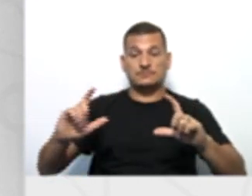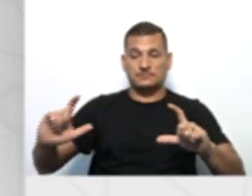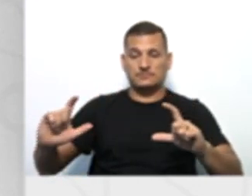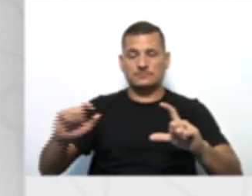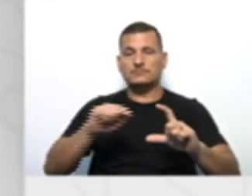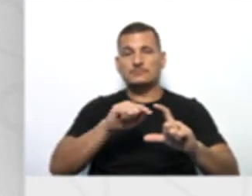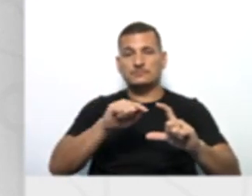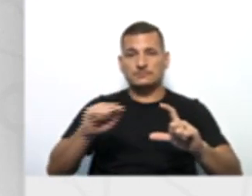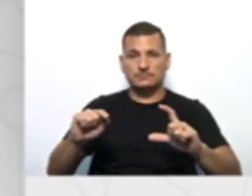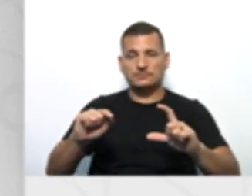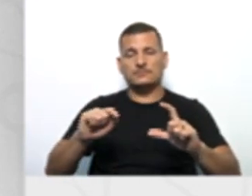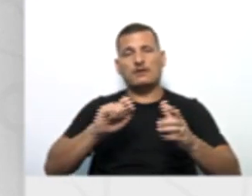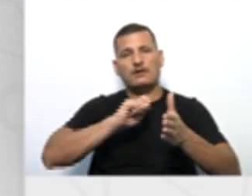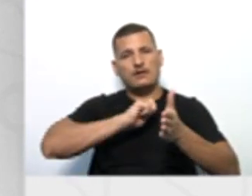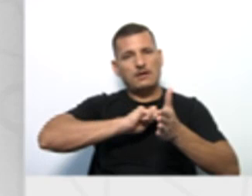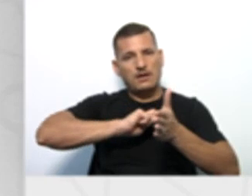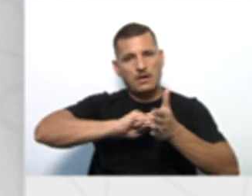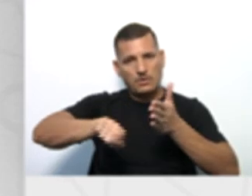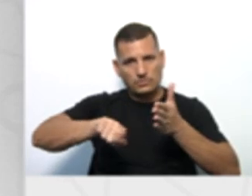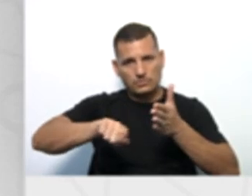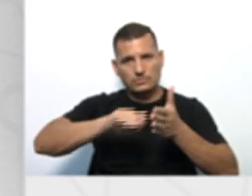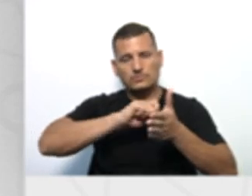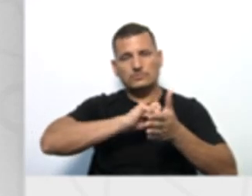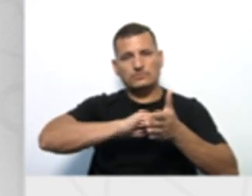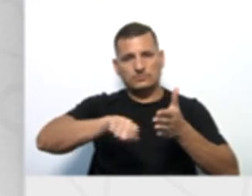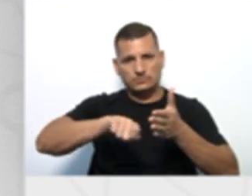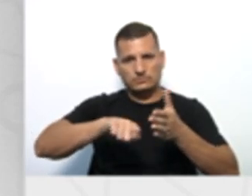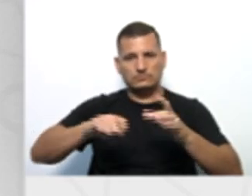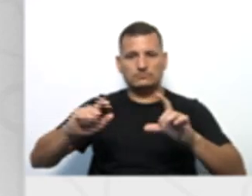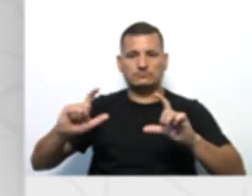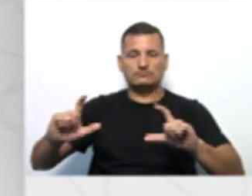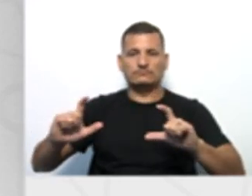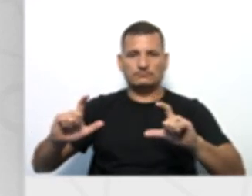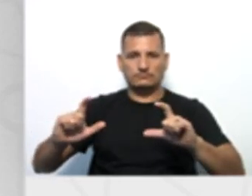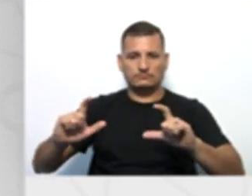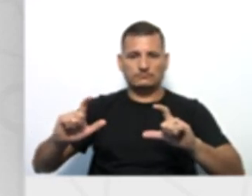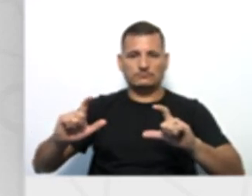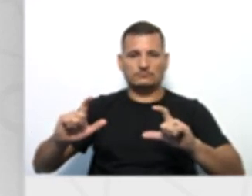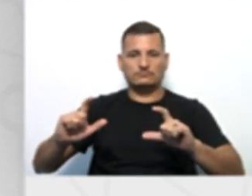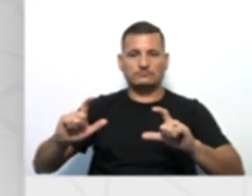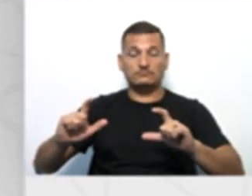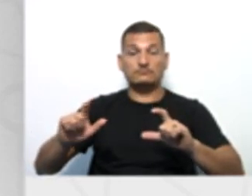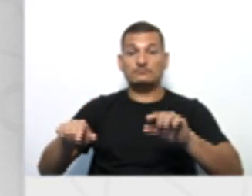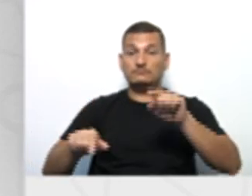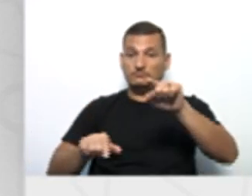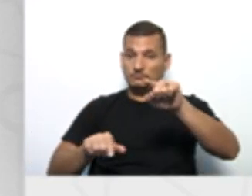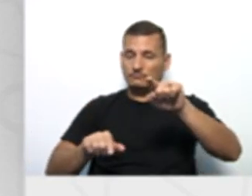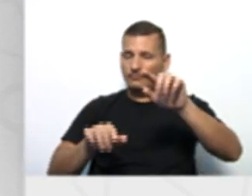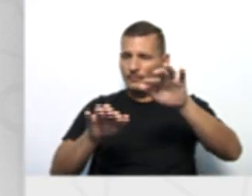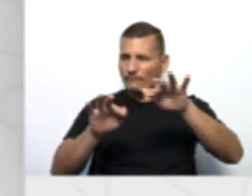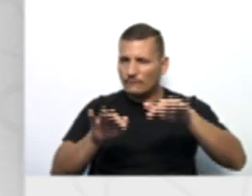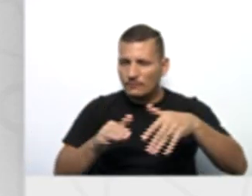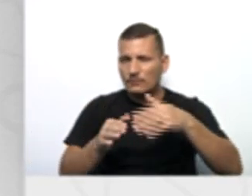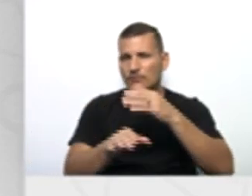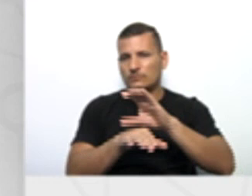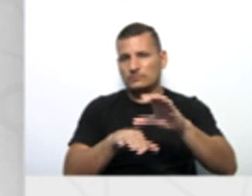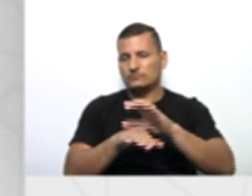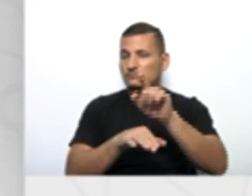experiência vivenciadas. É isso que vocês vão fazer no final do curso de vocês, um relatório de